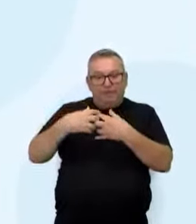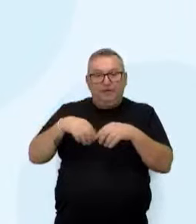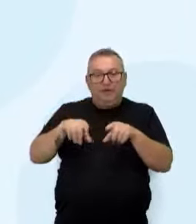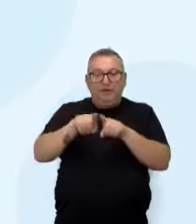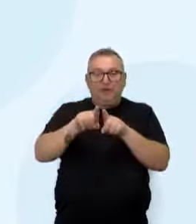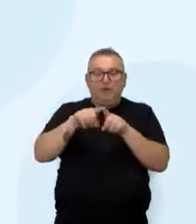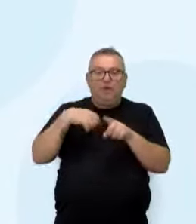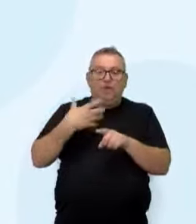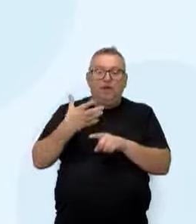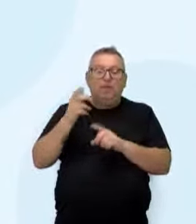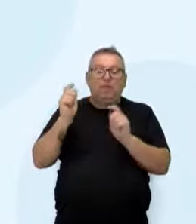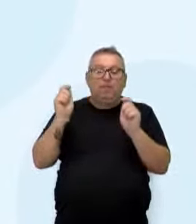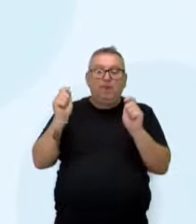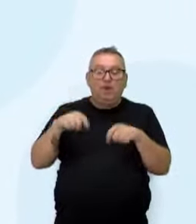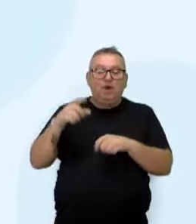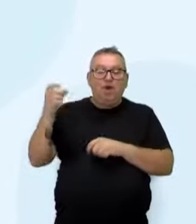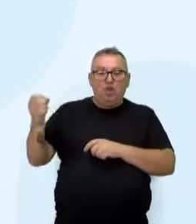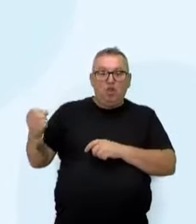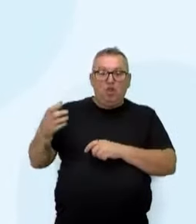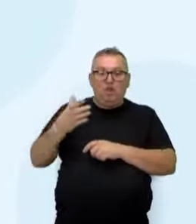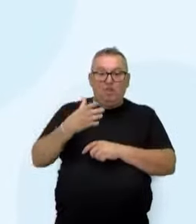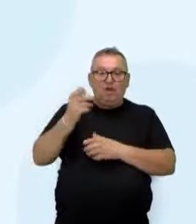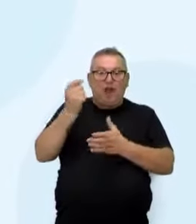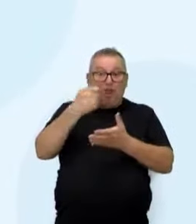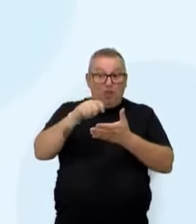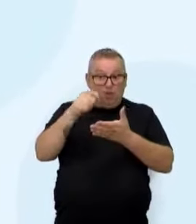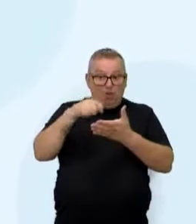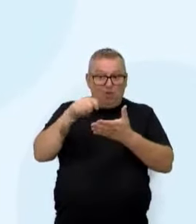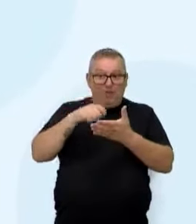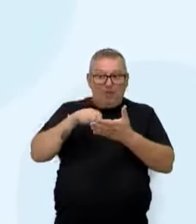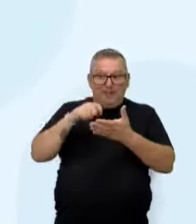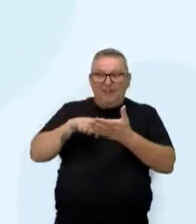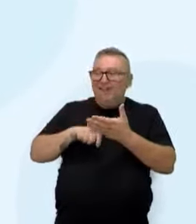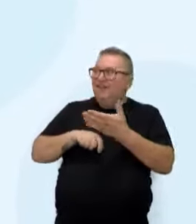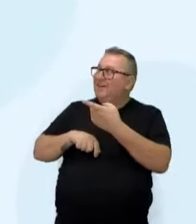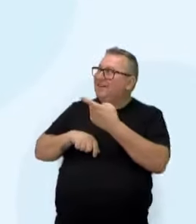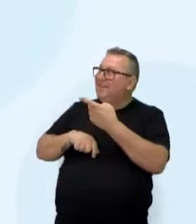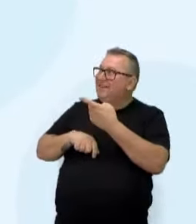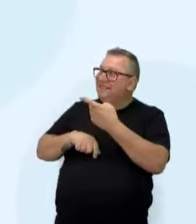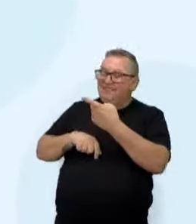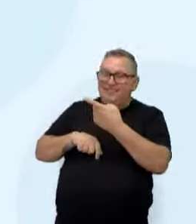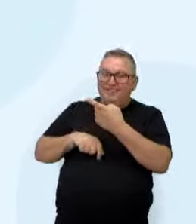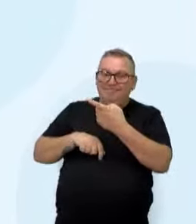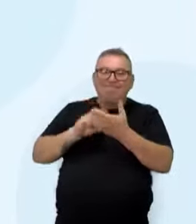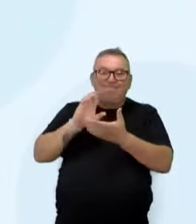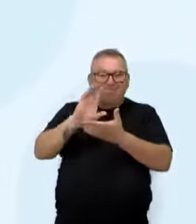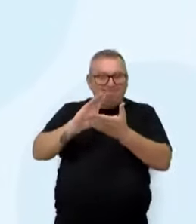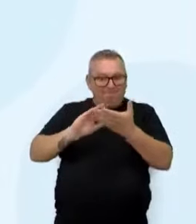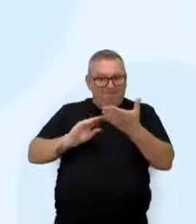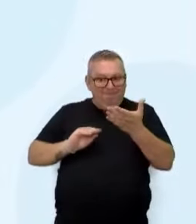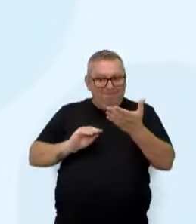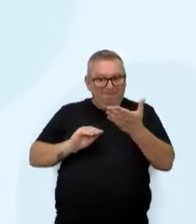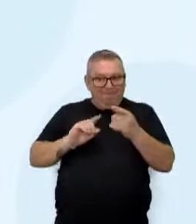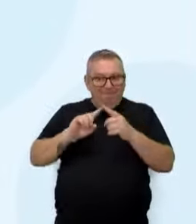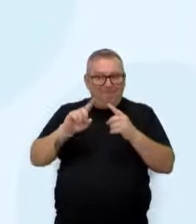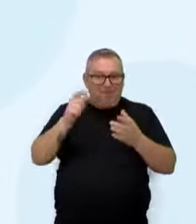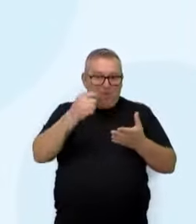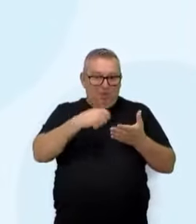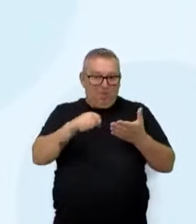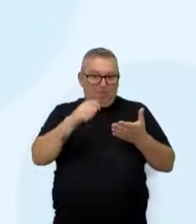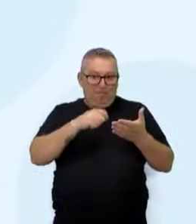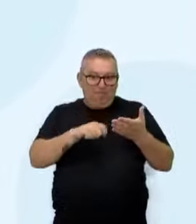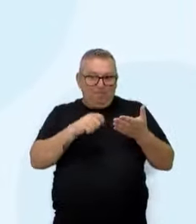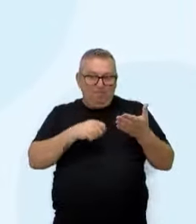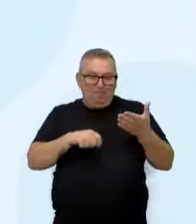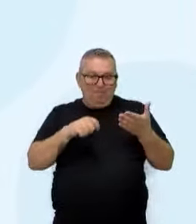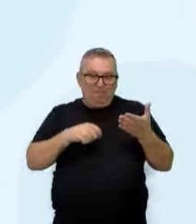eu queria muito que a gente pudesse novamente anotá-la aí no nosso diário de bordo, trazê-la como um registro aí no nosso diário